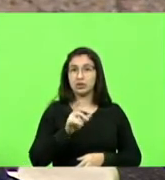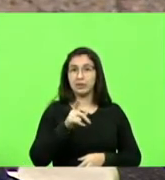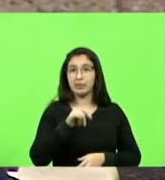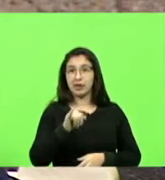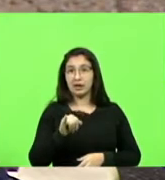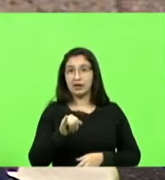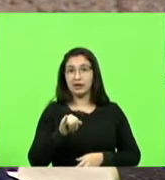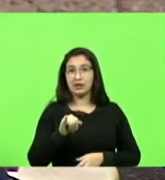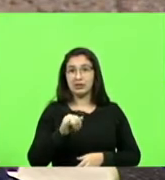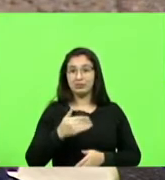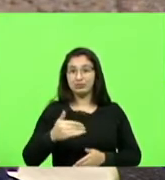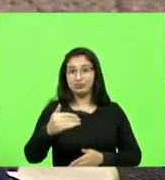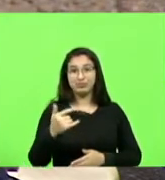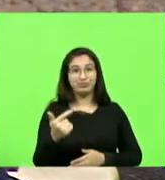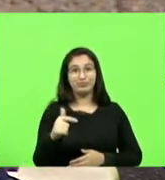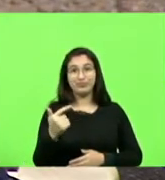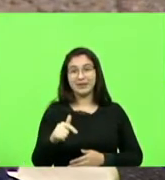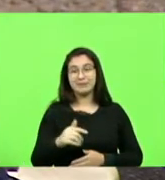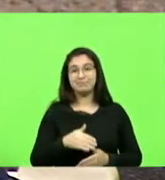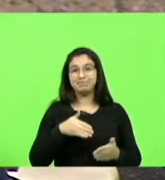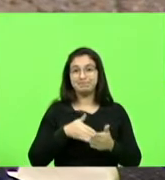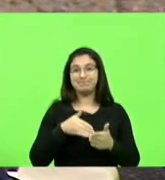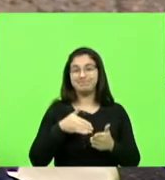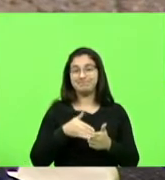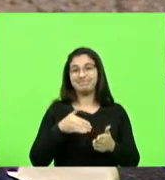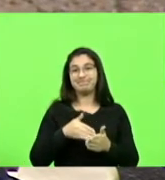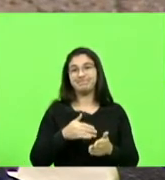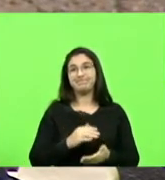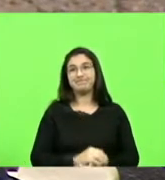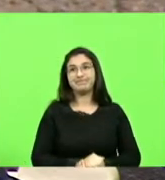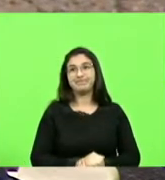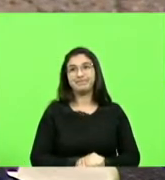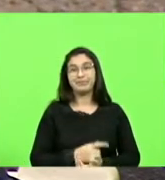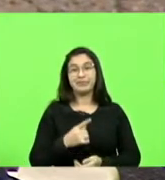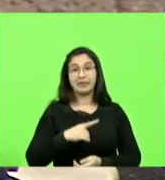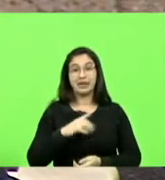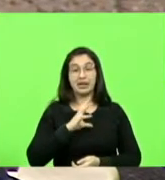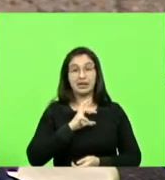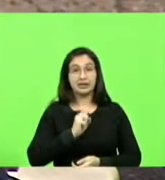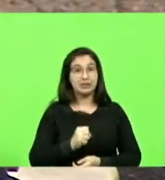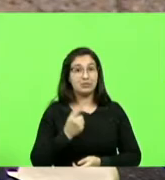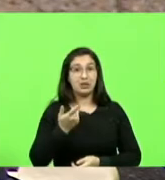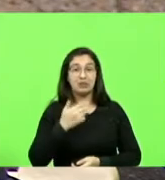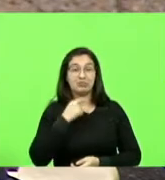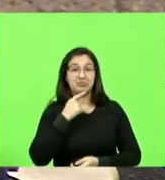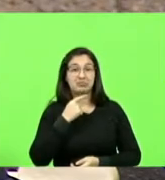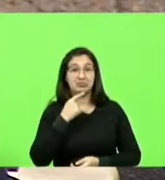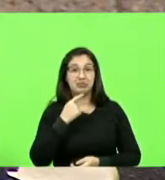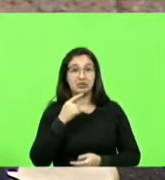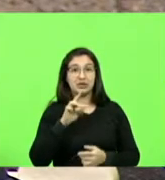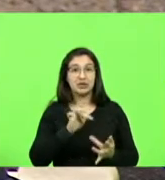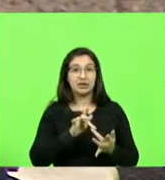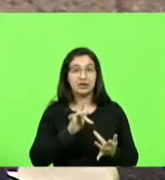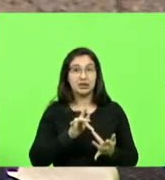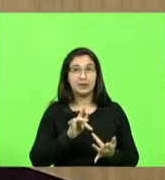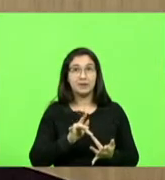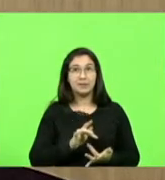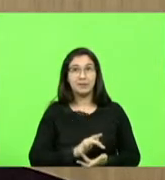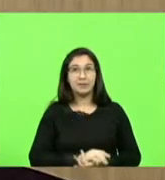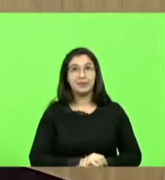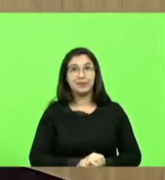frente. Nós temos aqui uma SAMU que não dá conta, que segundo ela...